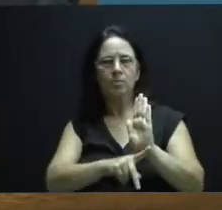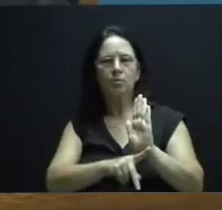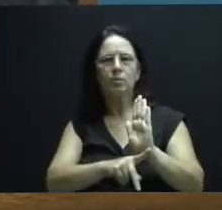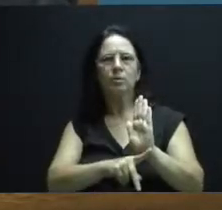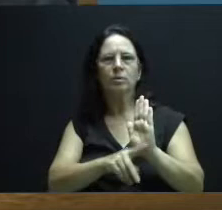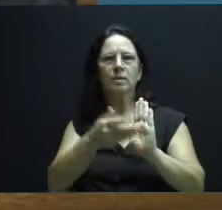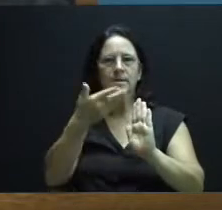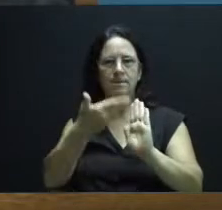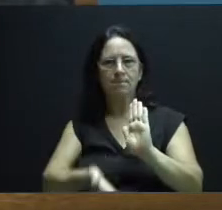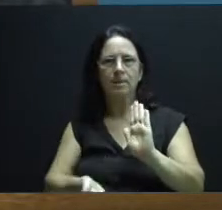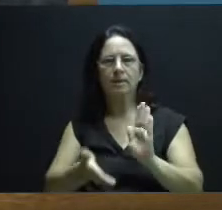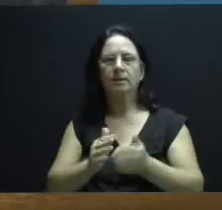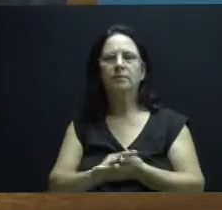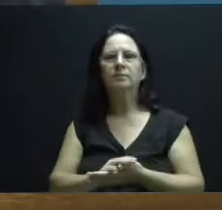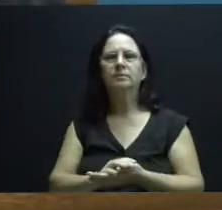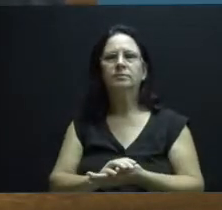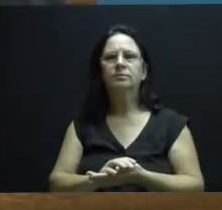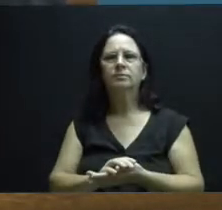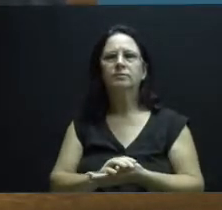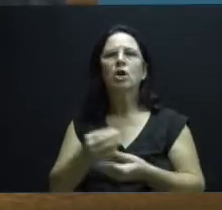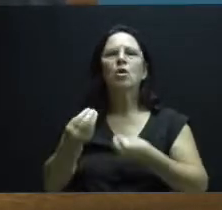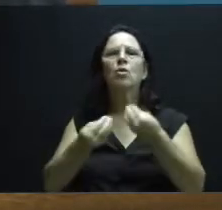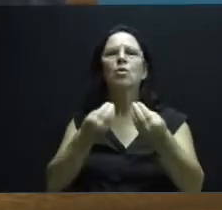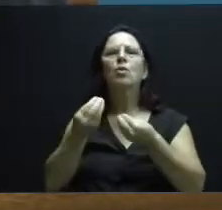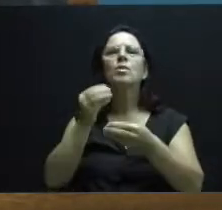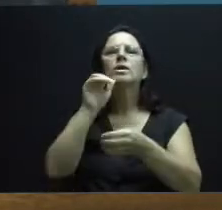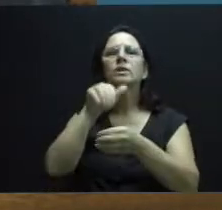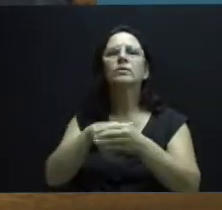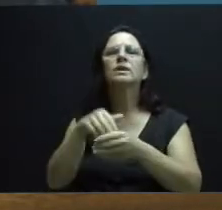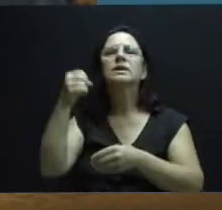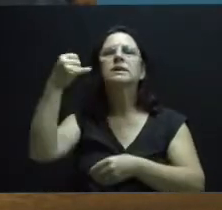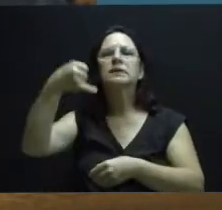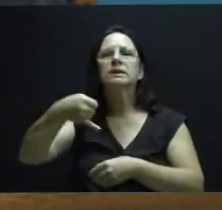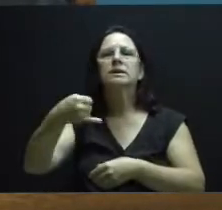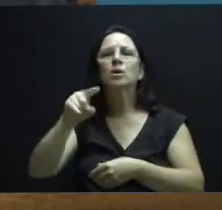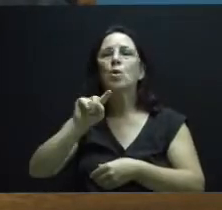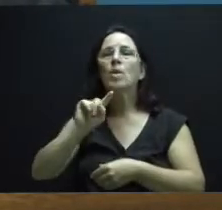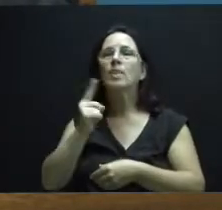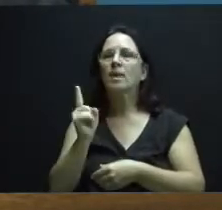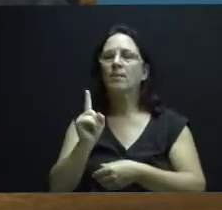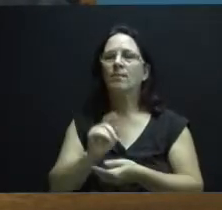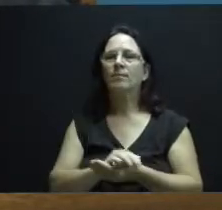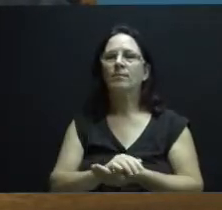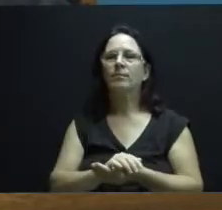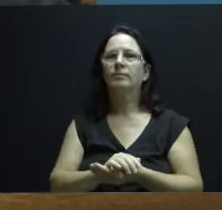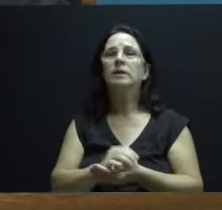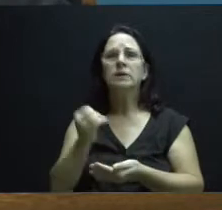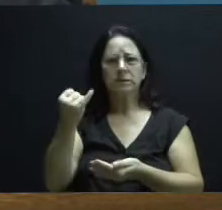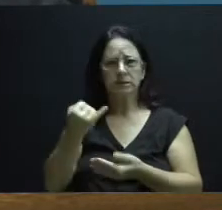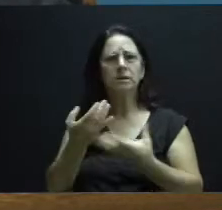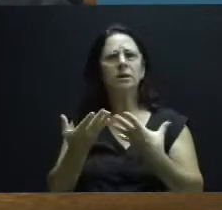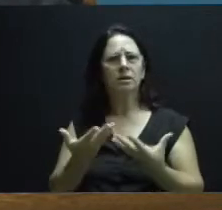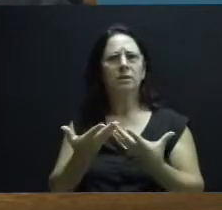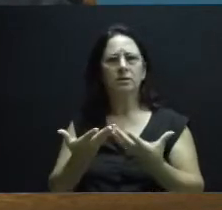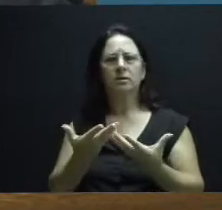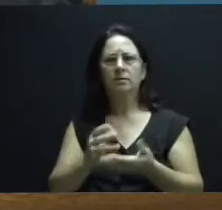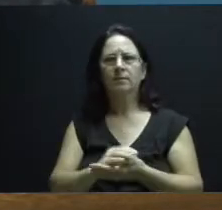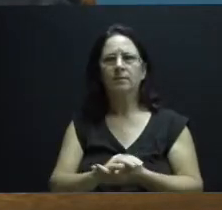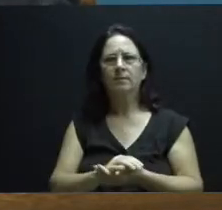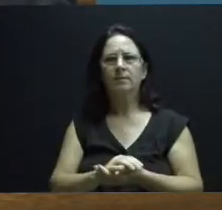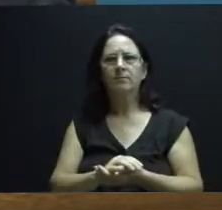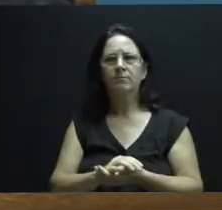o queen como eu iria voltar se sim ou não lógico que sim vindo e claro o s